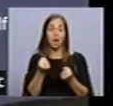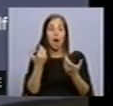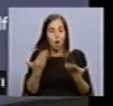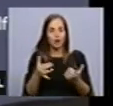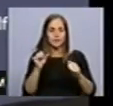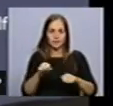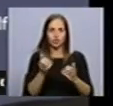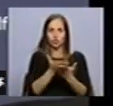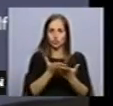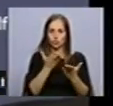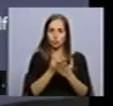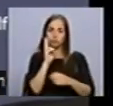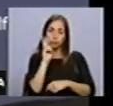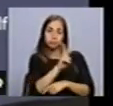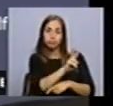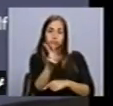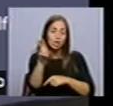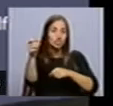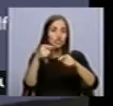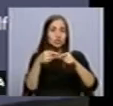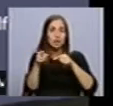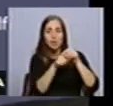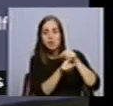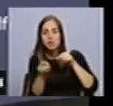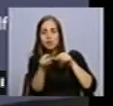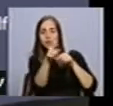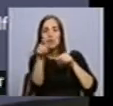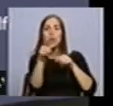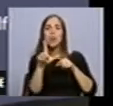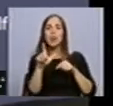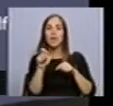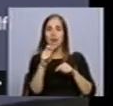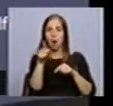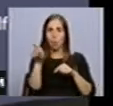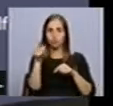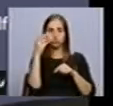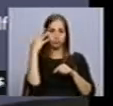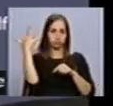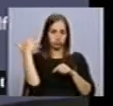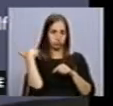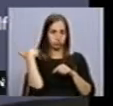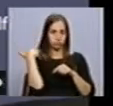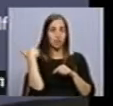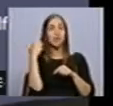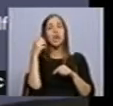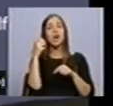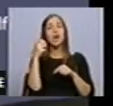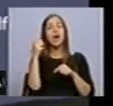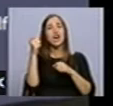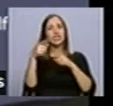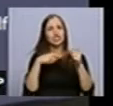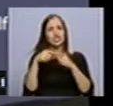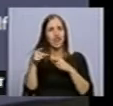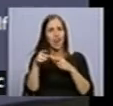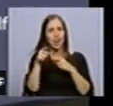até à constelação do Leão e para a sua estrela mais visível, mais brilhante, que é a 22ª mais brilhante no céu